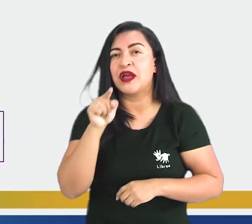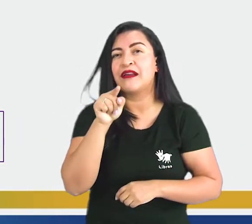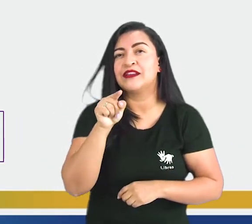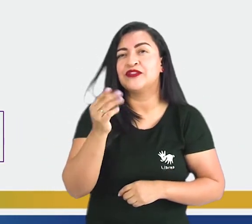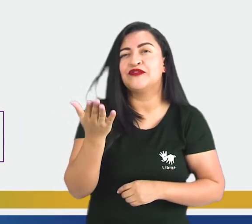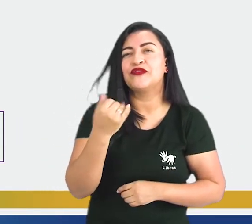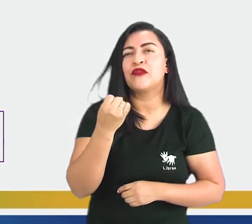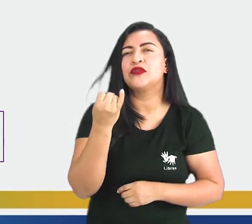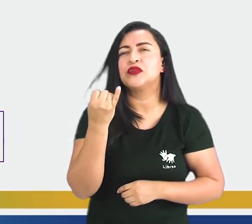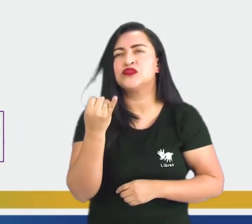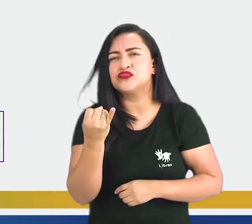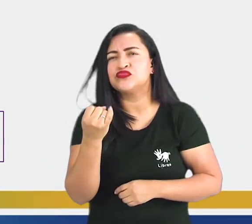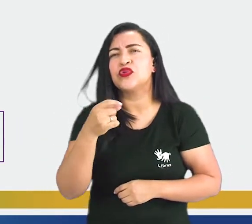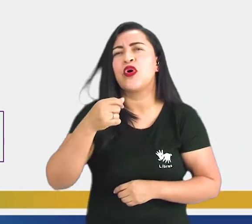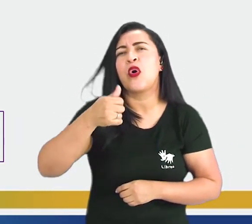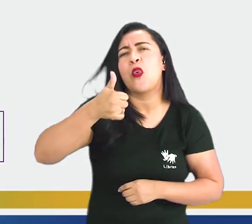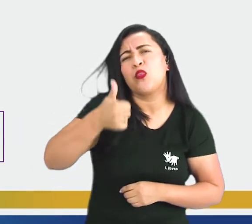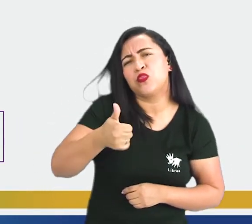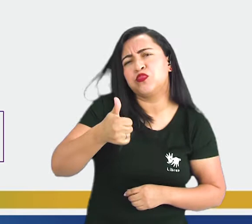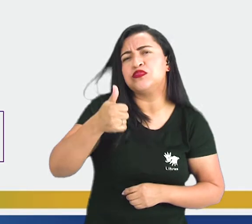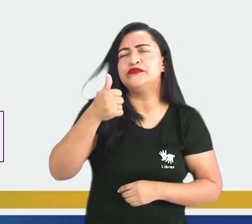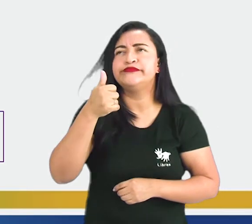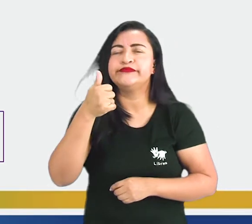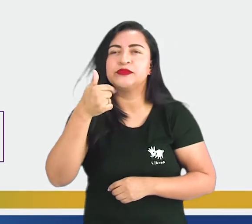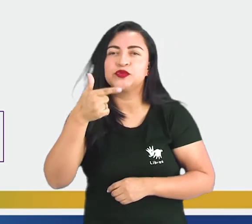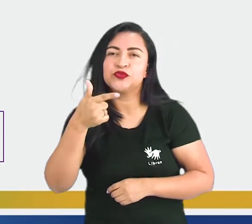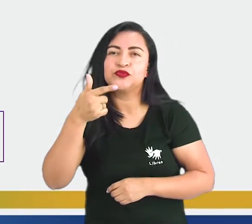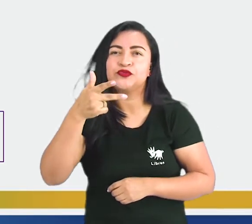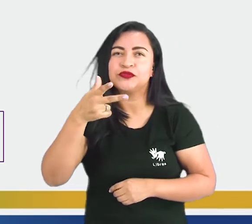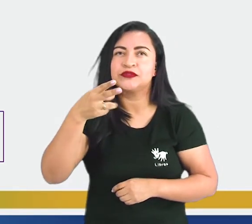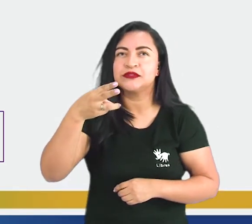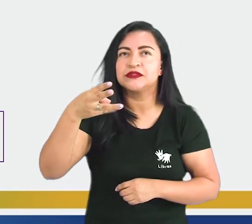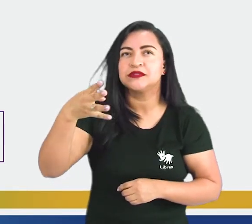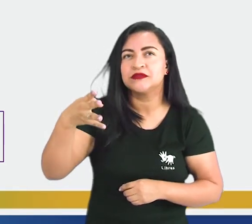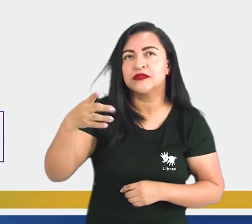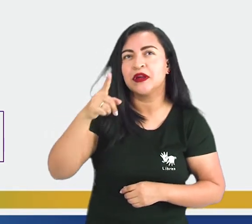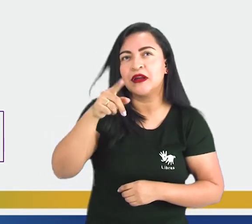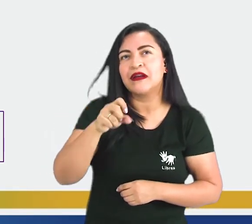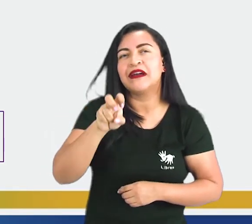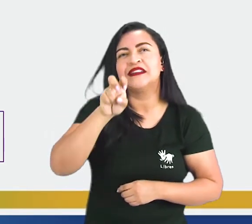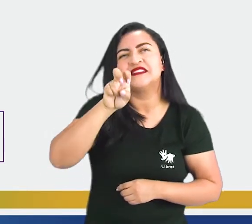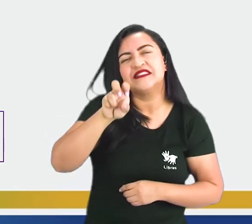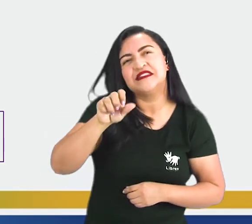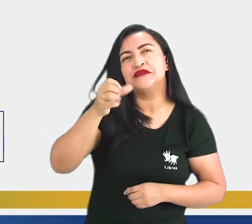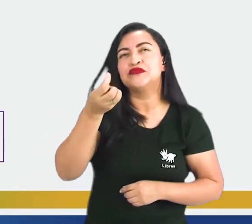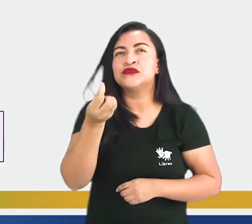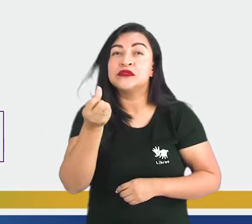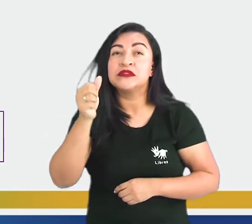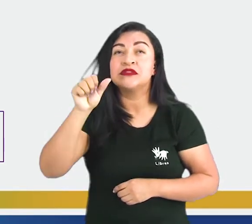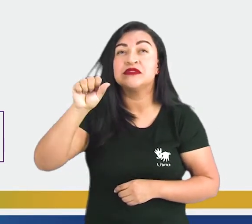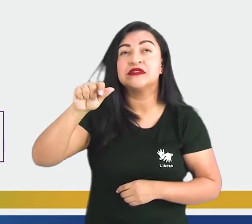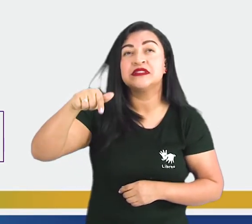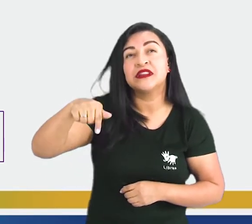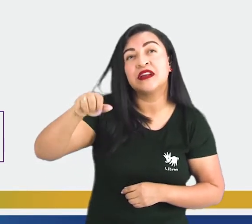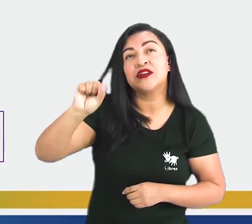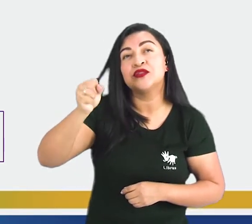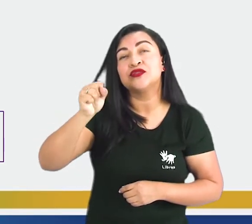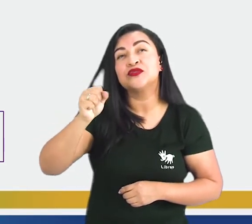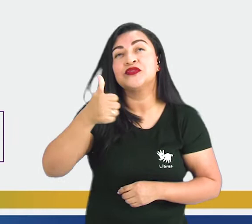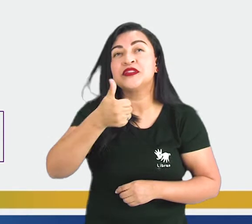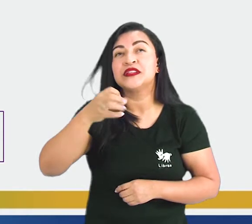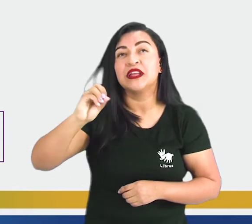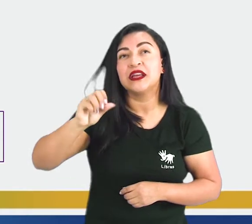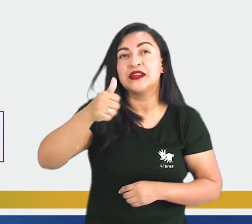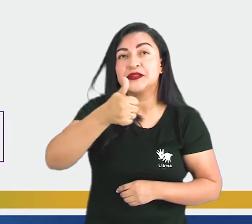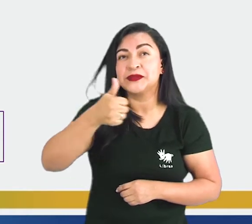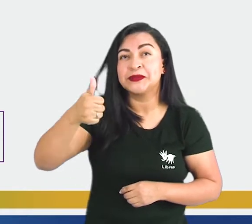lá, 1, 2 lá em cima, 3, 4, 5, 6, 7, 8, 9, 10, 11, está